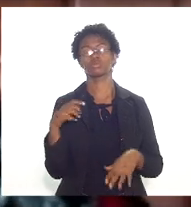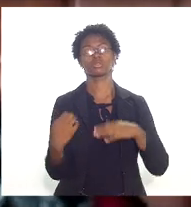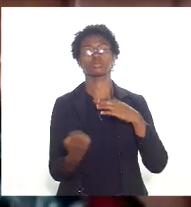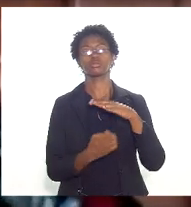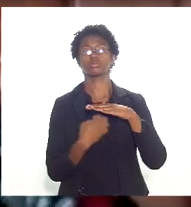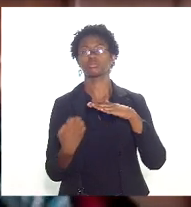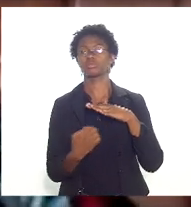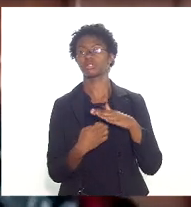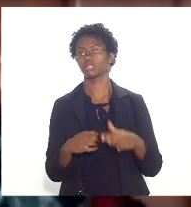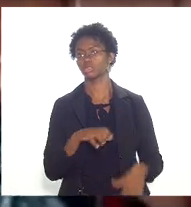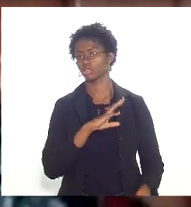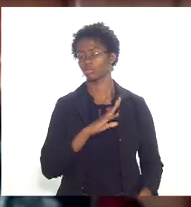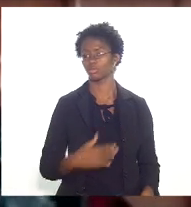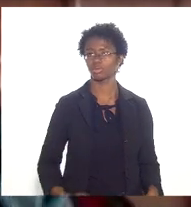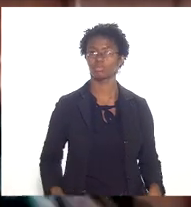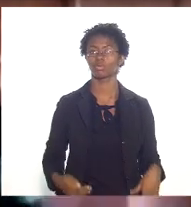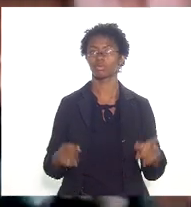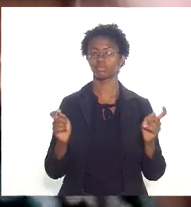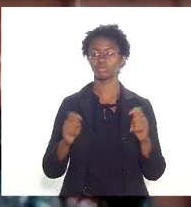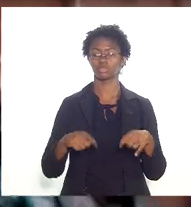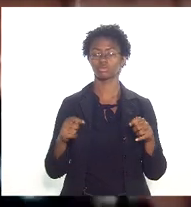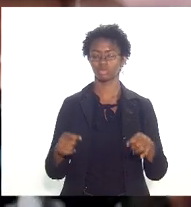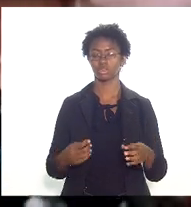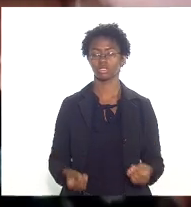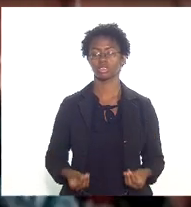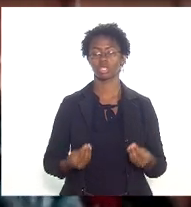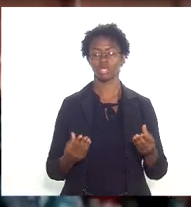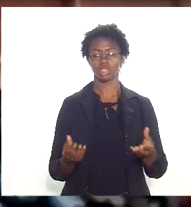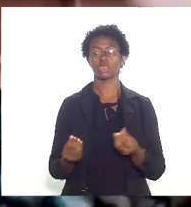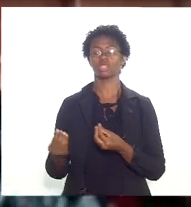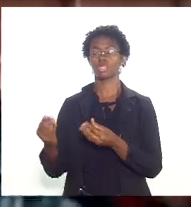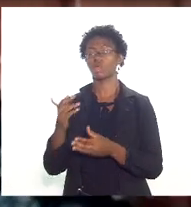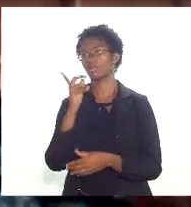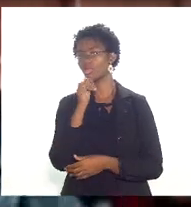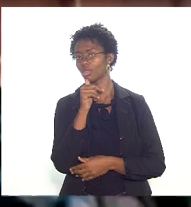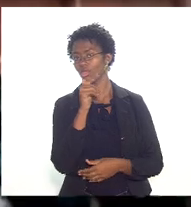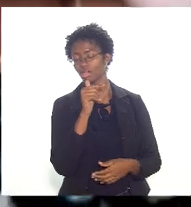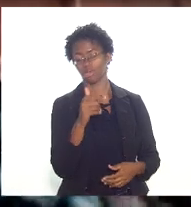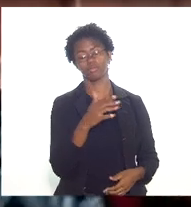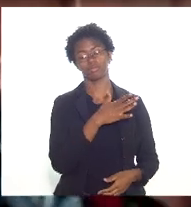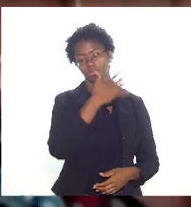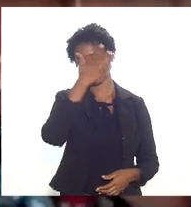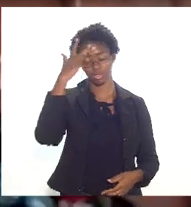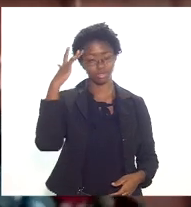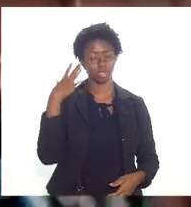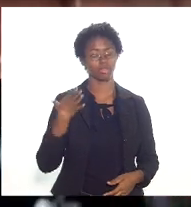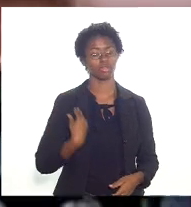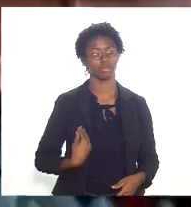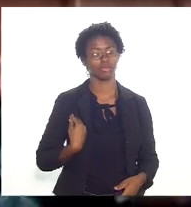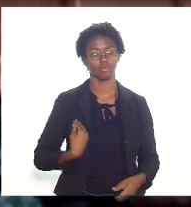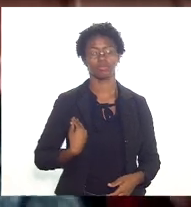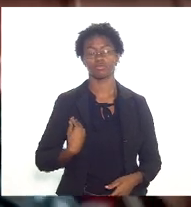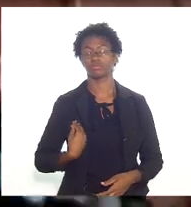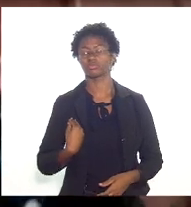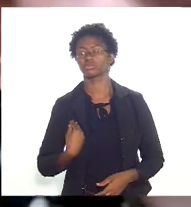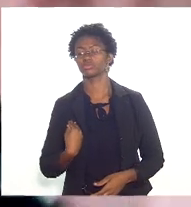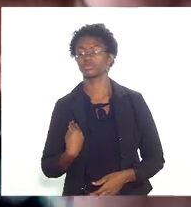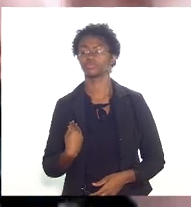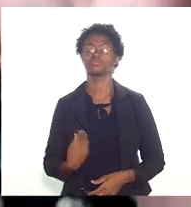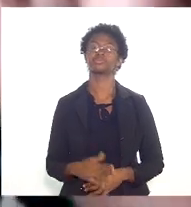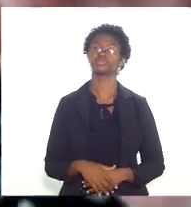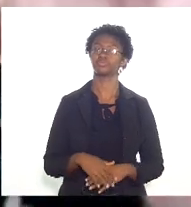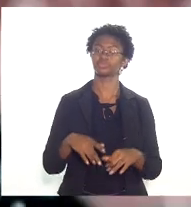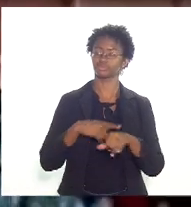tem a possibilidade de levar a água para as pessoas que vivem em condições extremamente vulneráveis um país